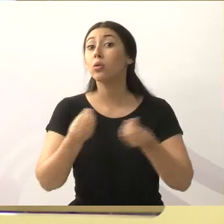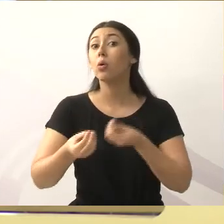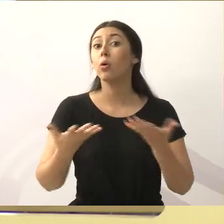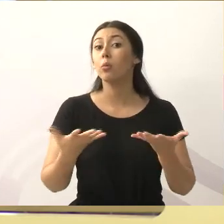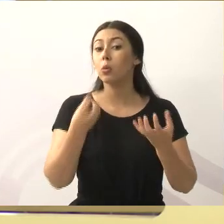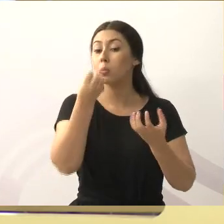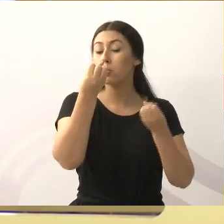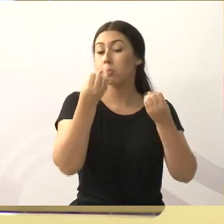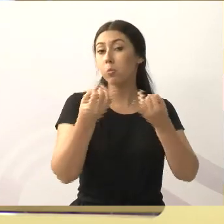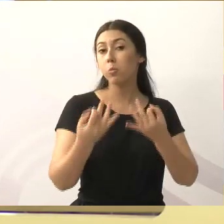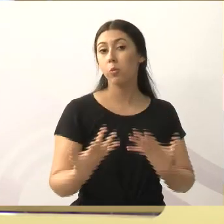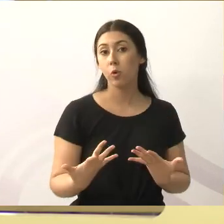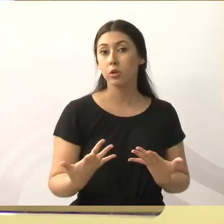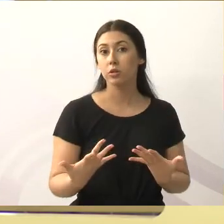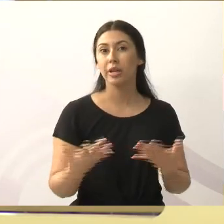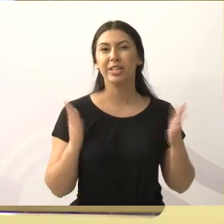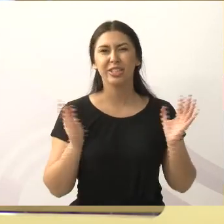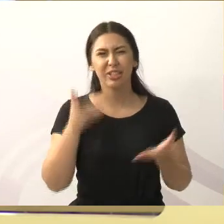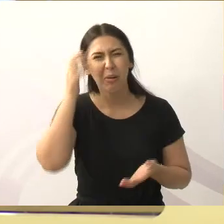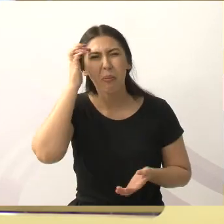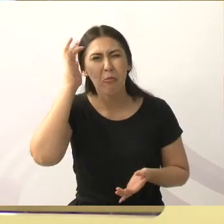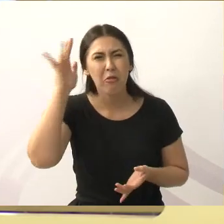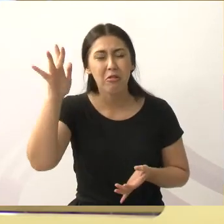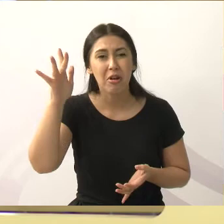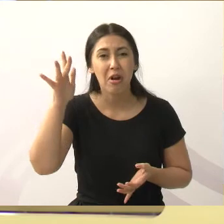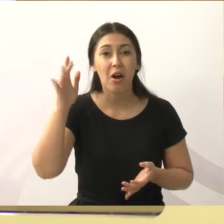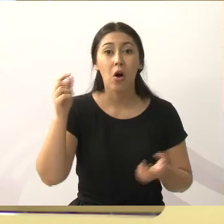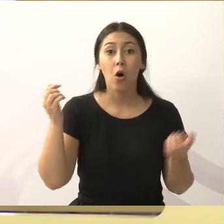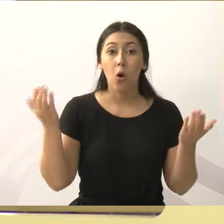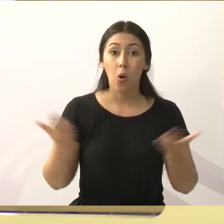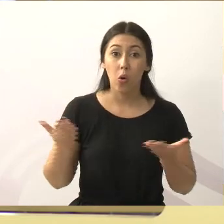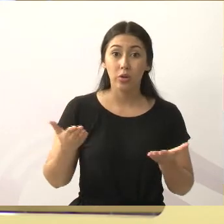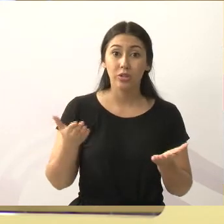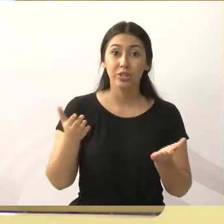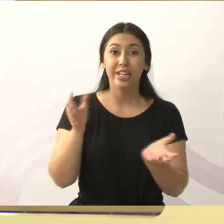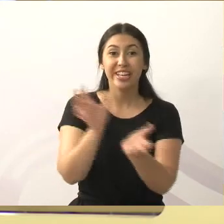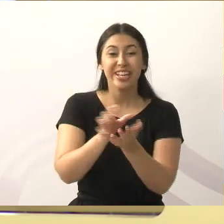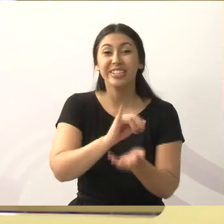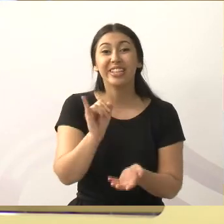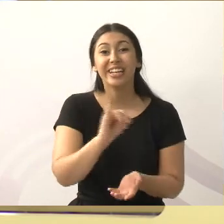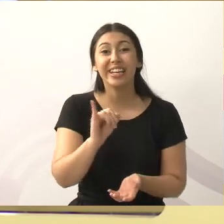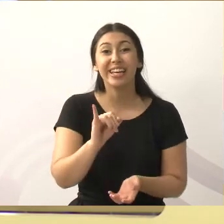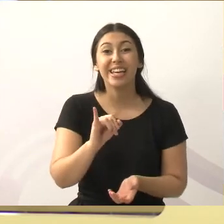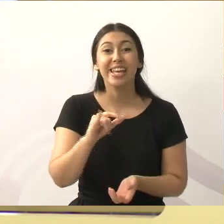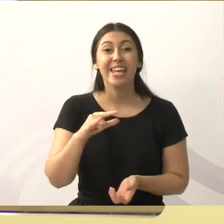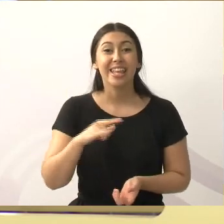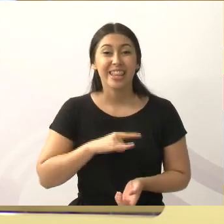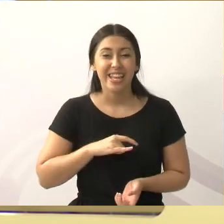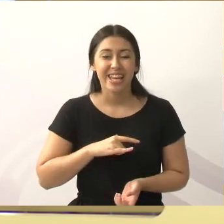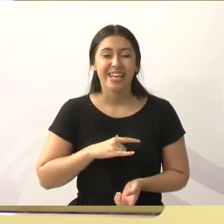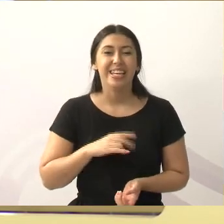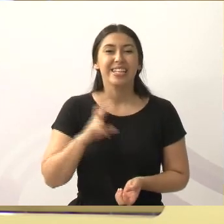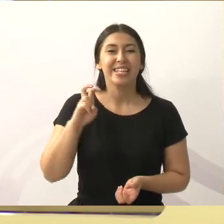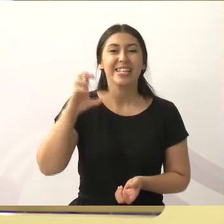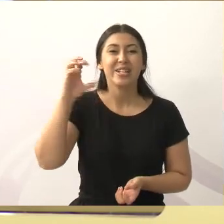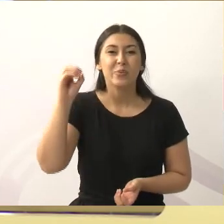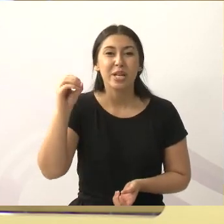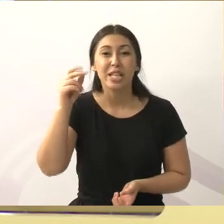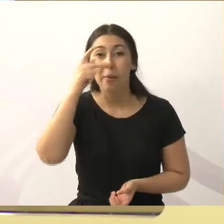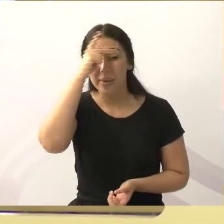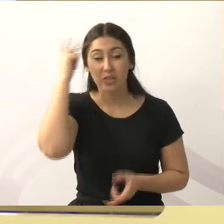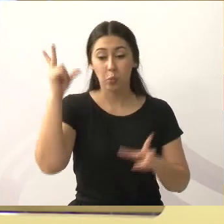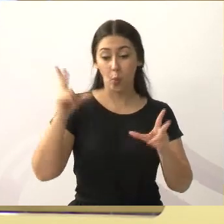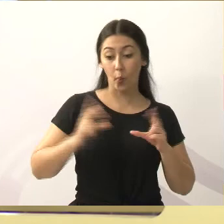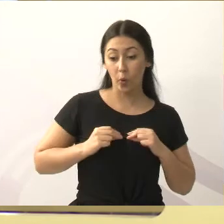hoje? Vocês já se imaginaram, hoje em Jacareí, com 50 casos, essas pessoas estavam cobrando de nós enquanto político, porque